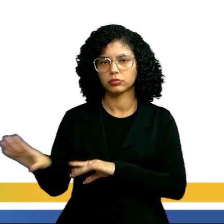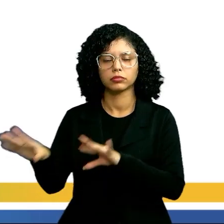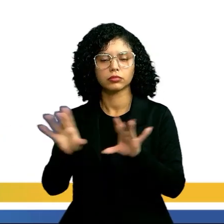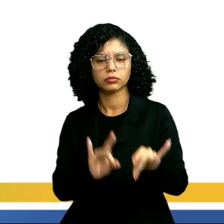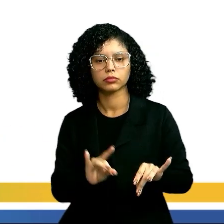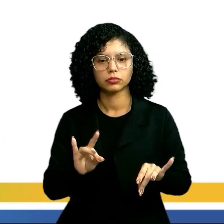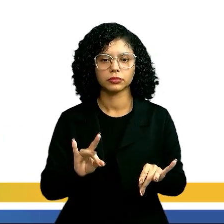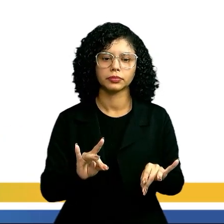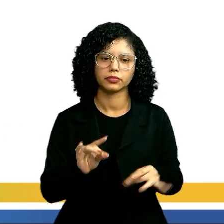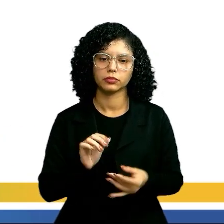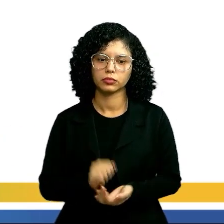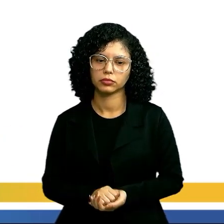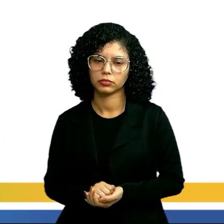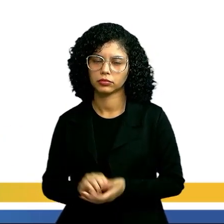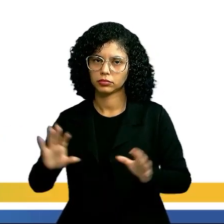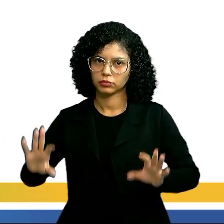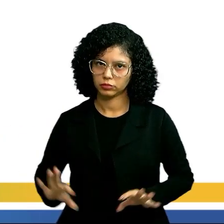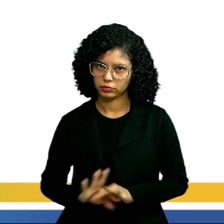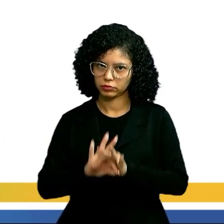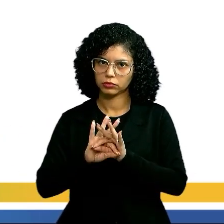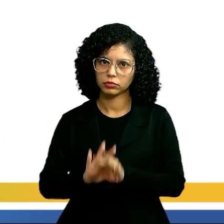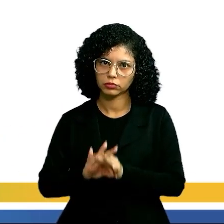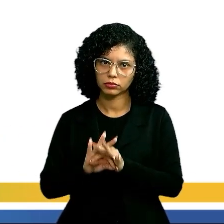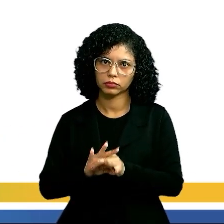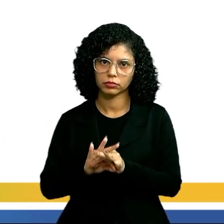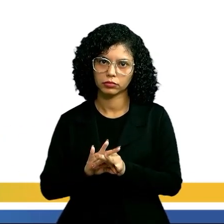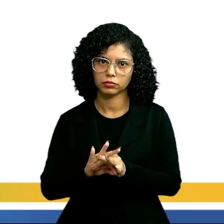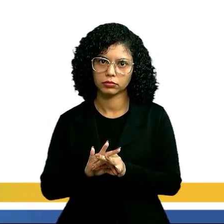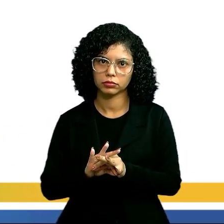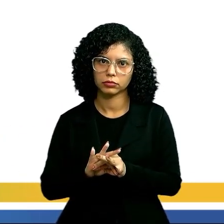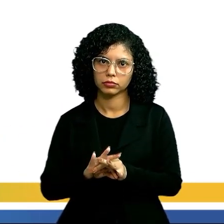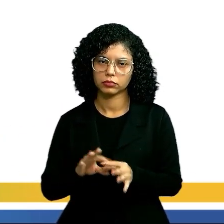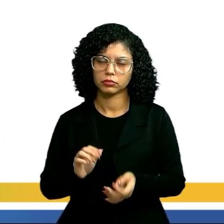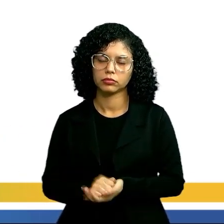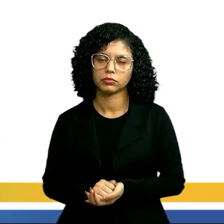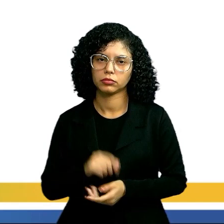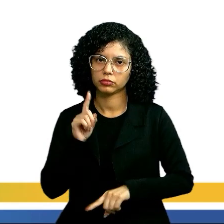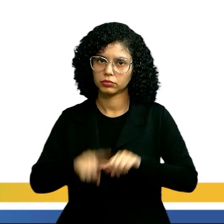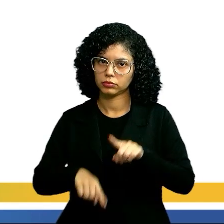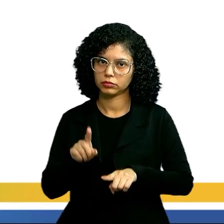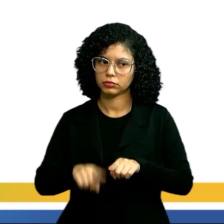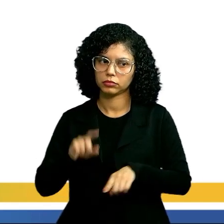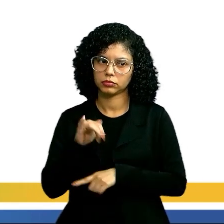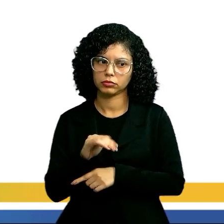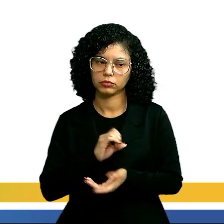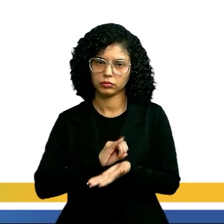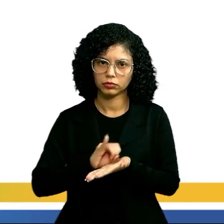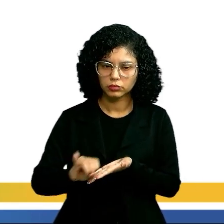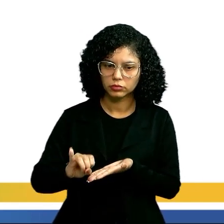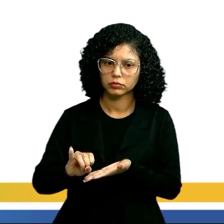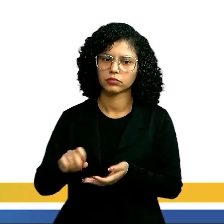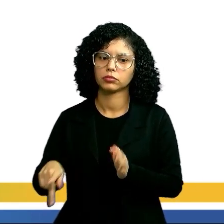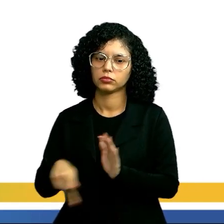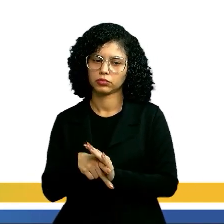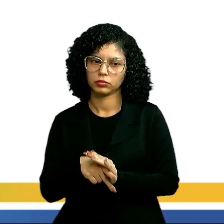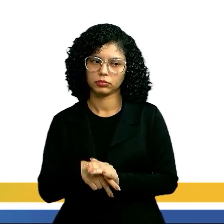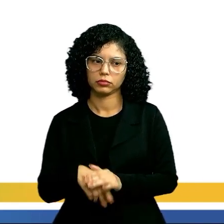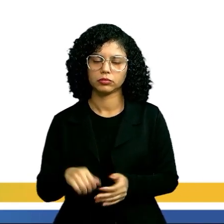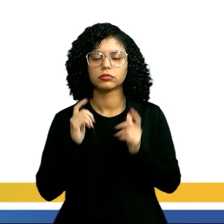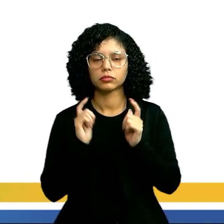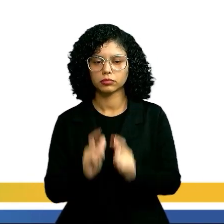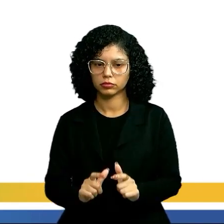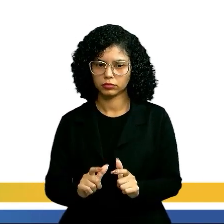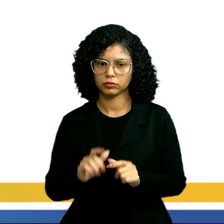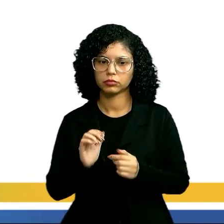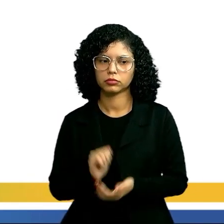vem da ligação que está entre o material inorgânico presente no ambiente. No